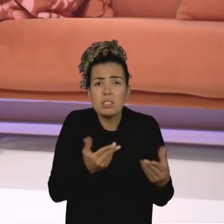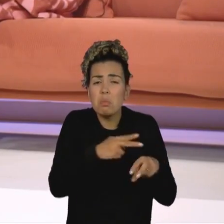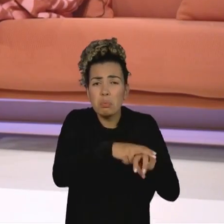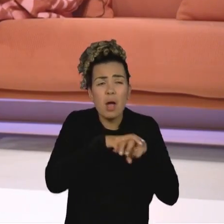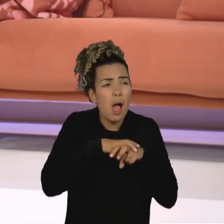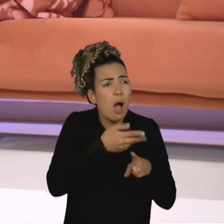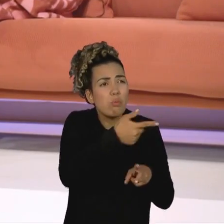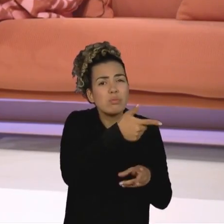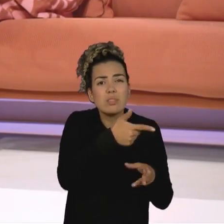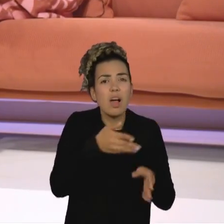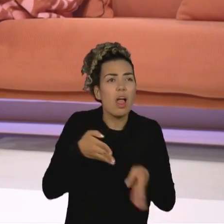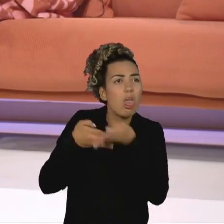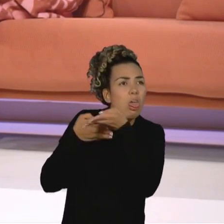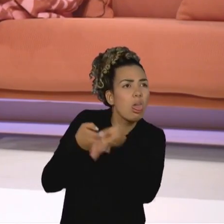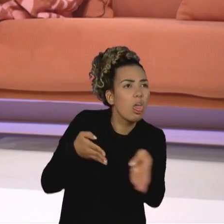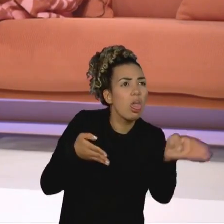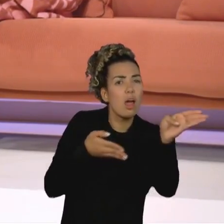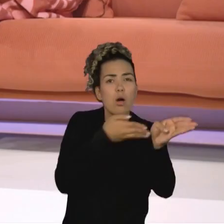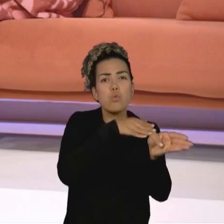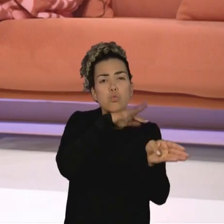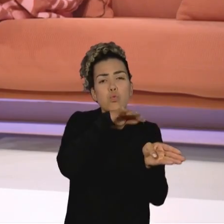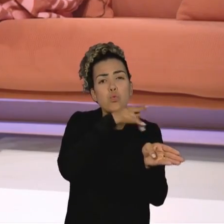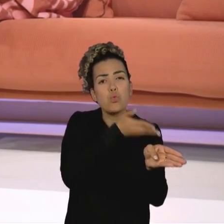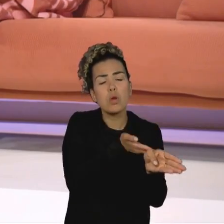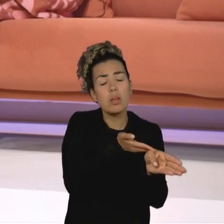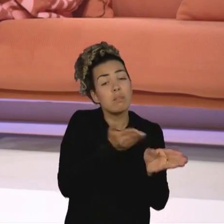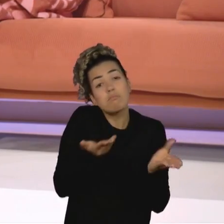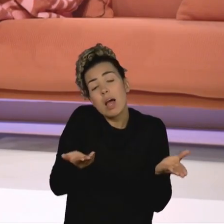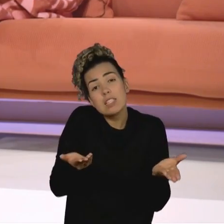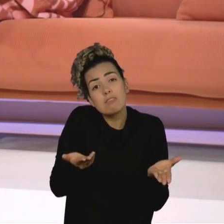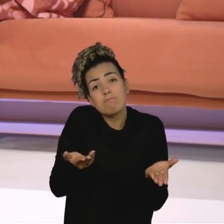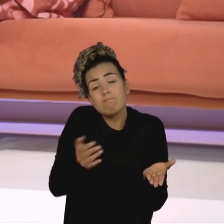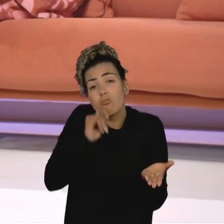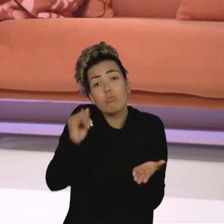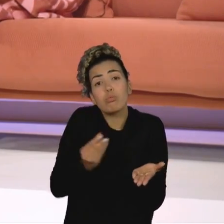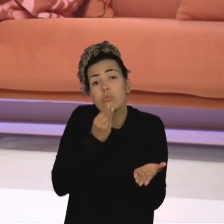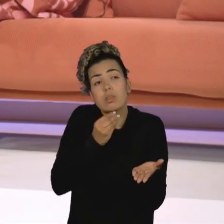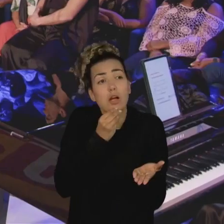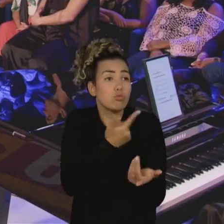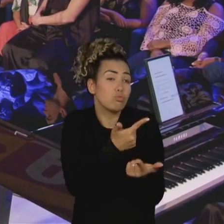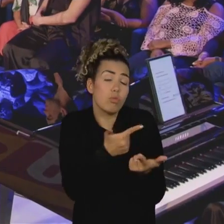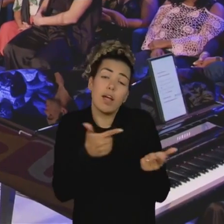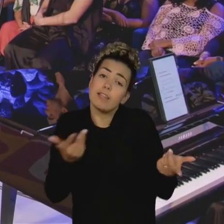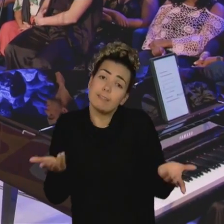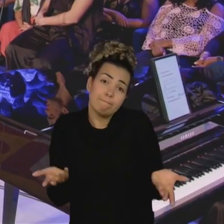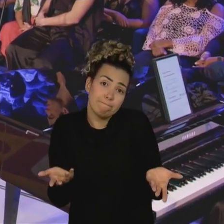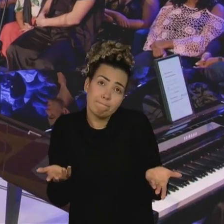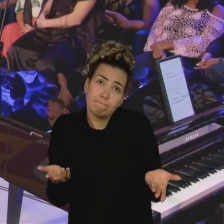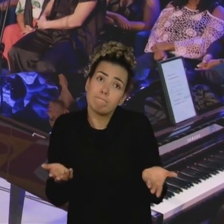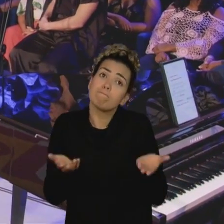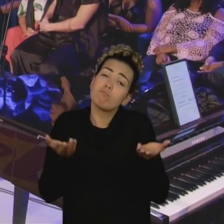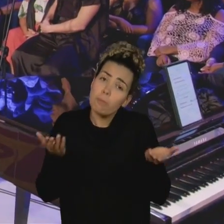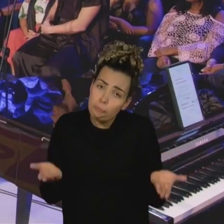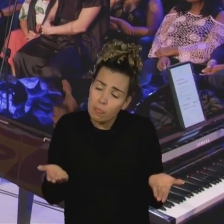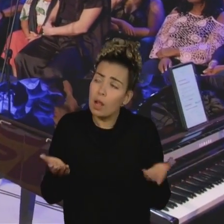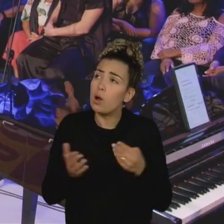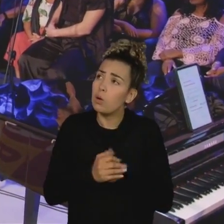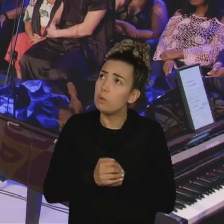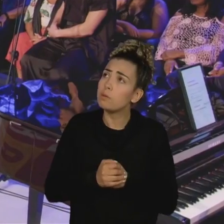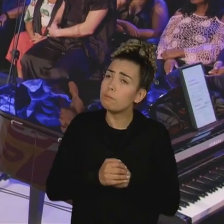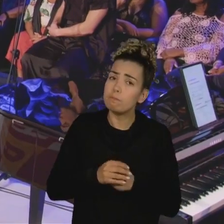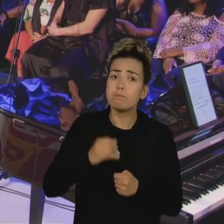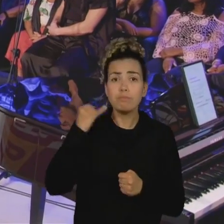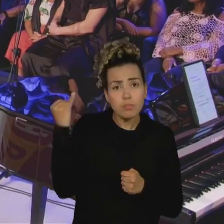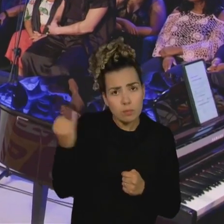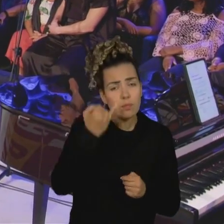errados, sabe? Mas são as oportunidades que eles possuem naquele momento. Então, eu acho que a gente devia olhar com